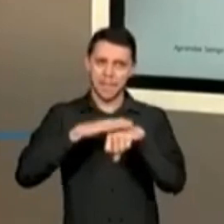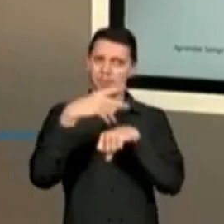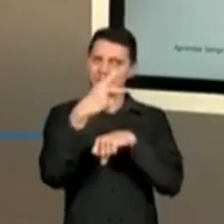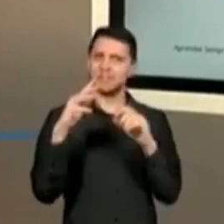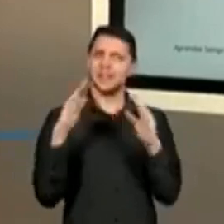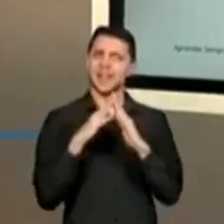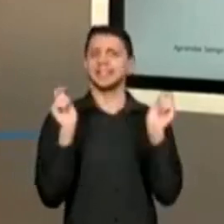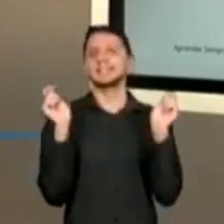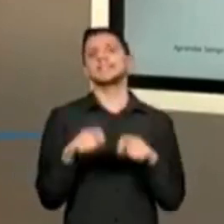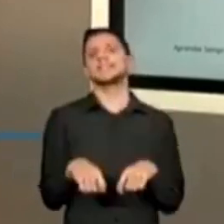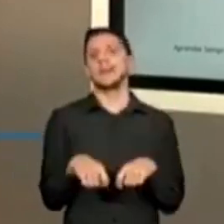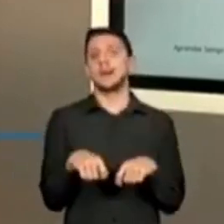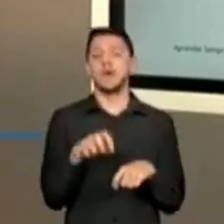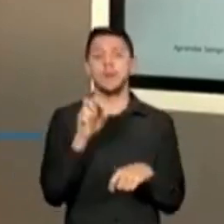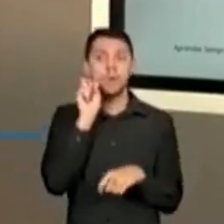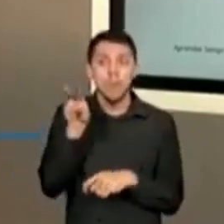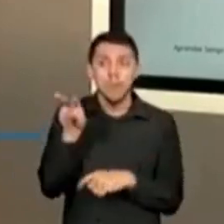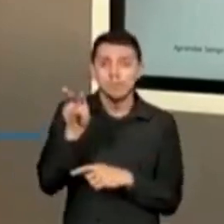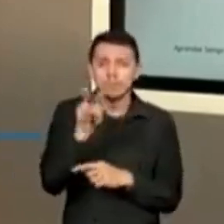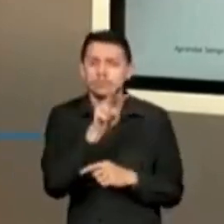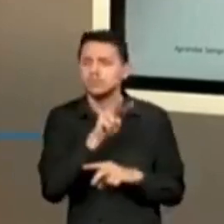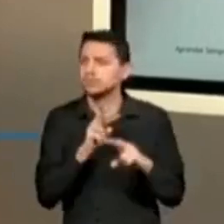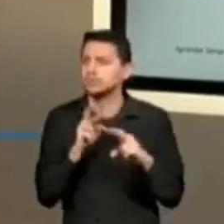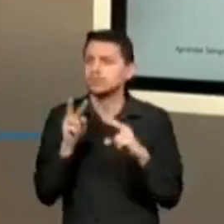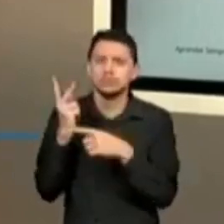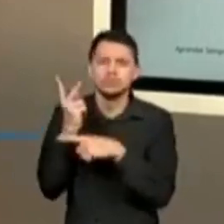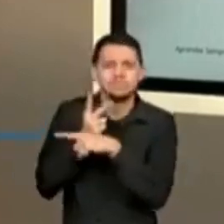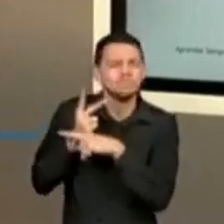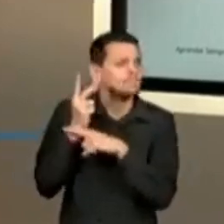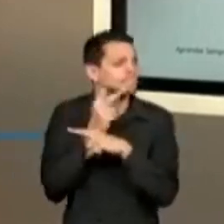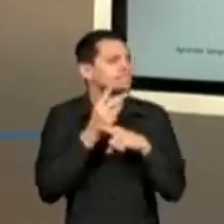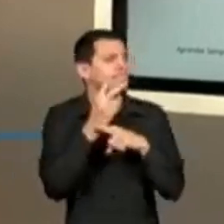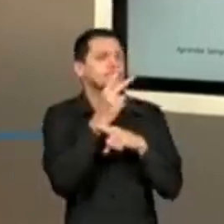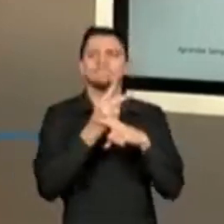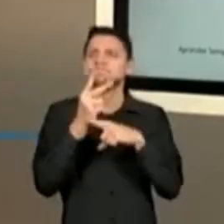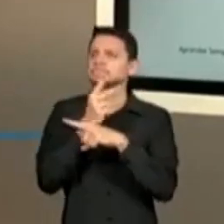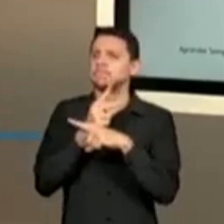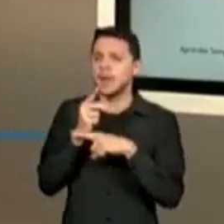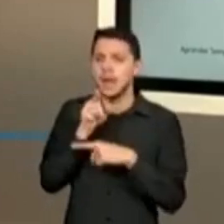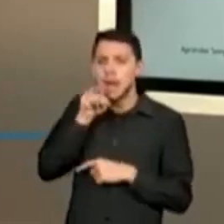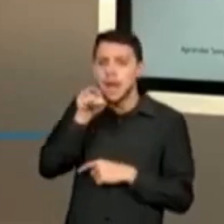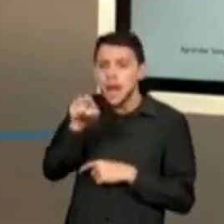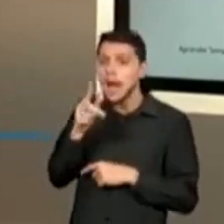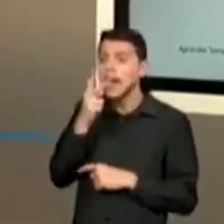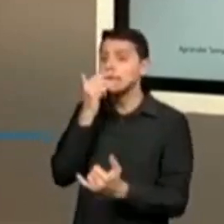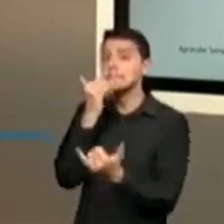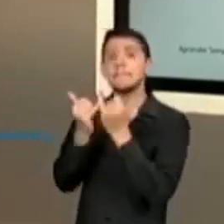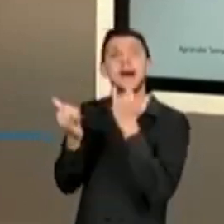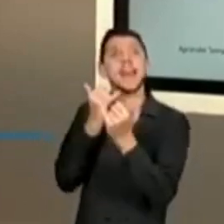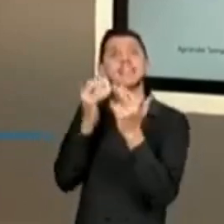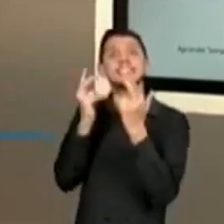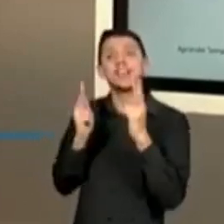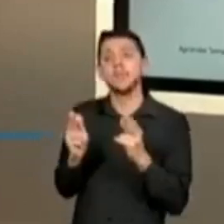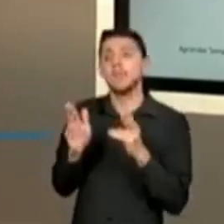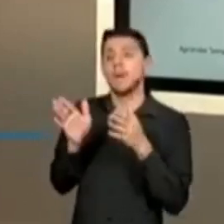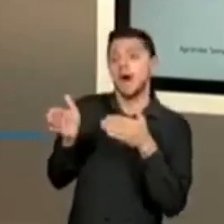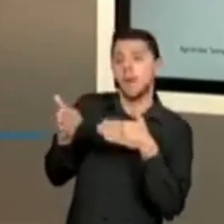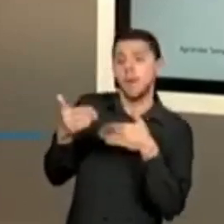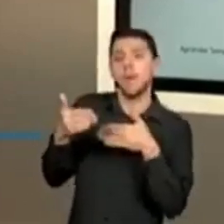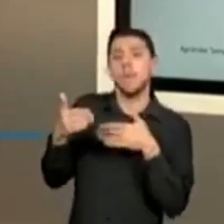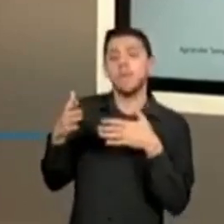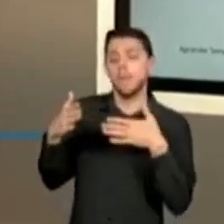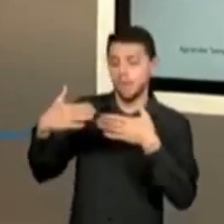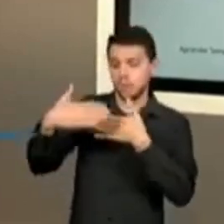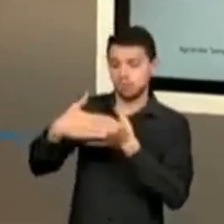também, olhando ao seu redor. E será que eu tenho alguma coisa aqui perto parecido com um bloco retangular? Não precisa